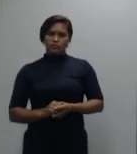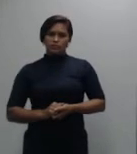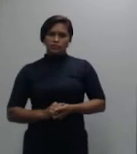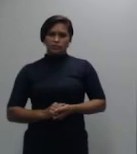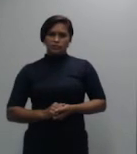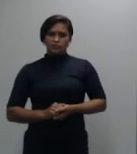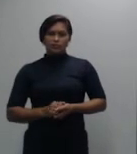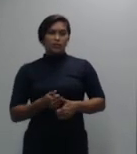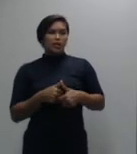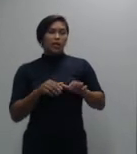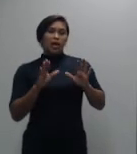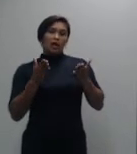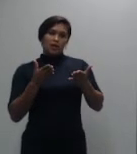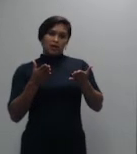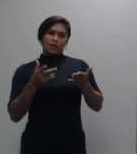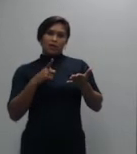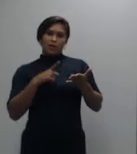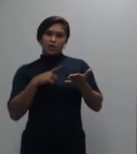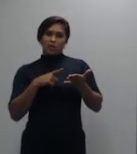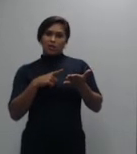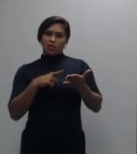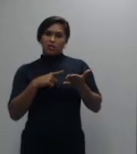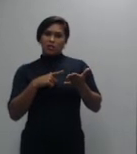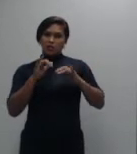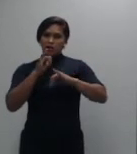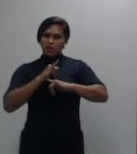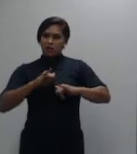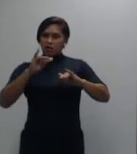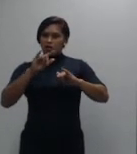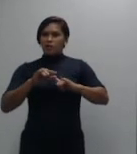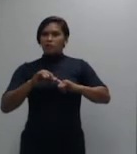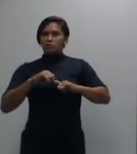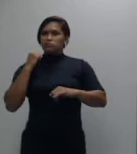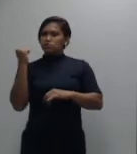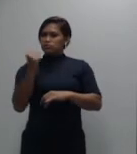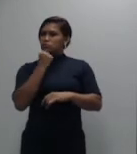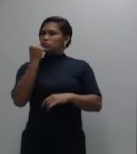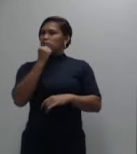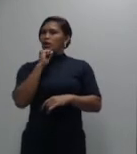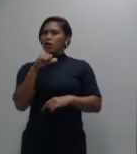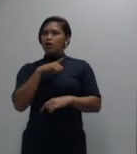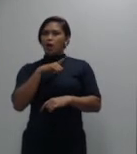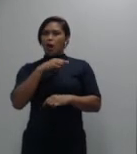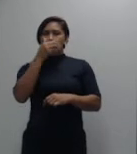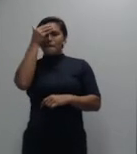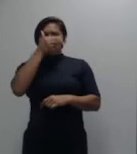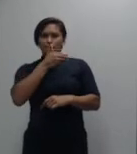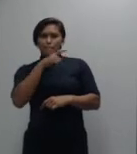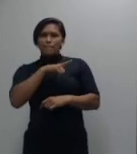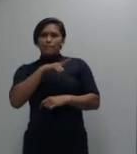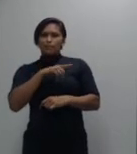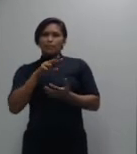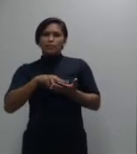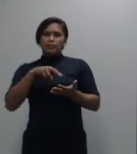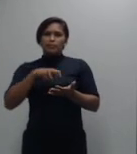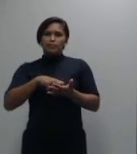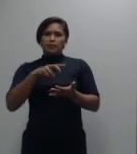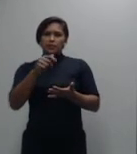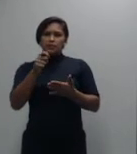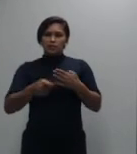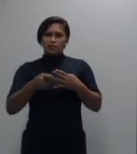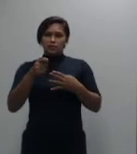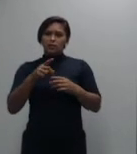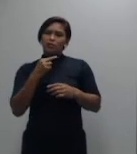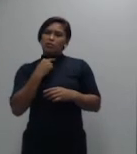aqui uma formação gravíssima na obtenção dessa prova que a sentença recorta e que não